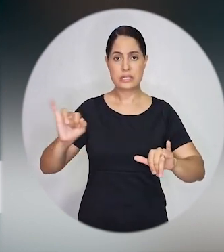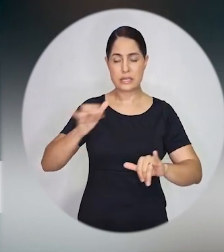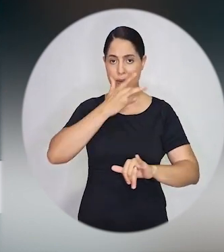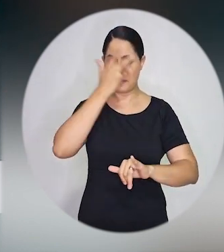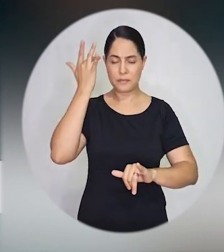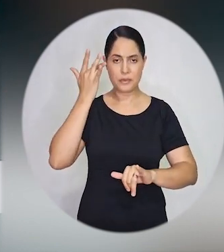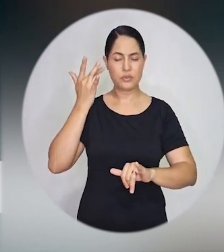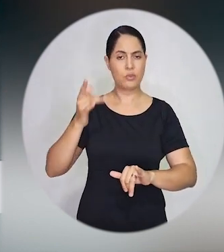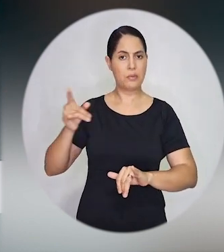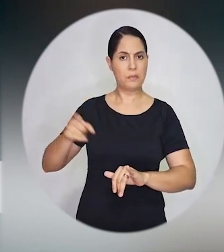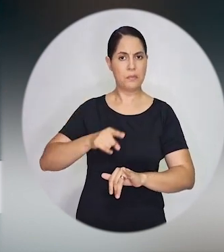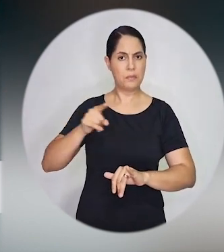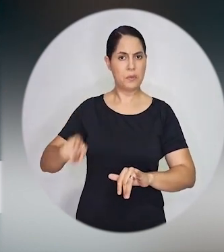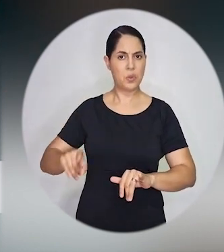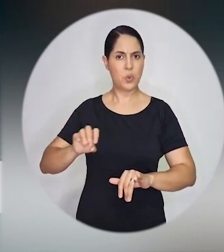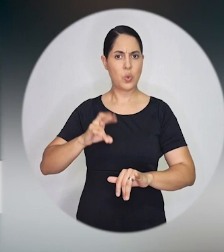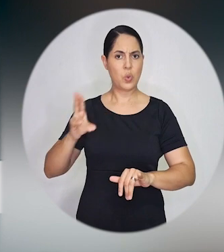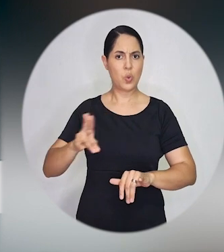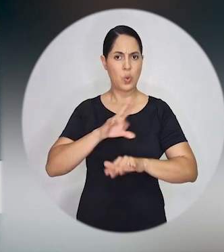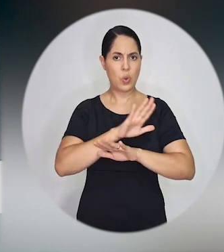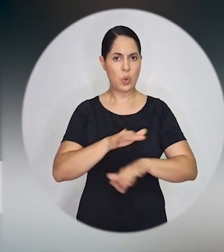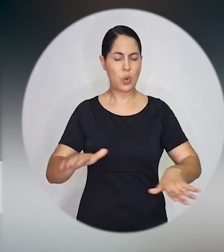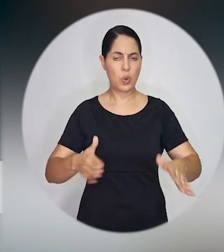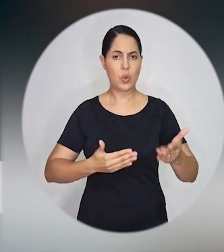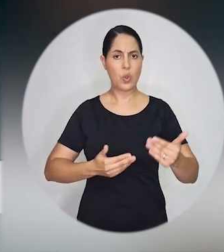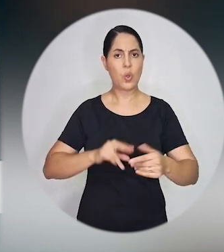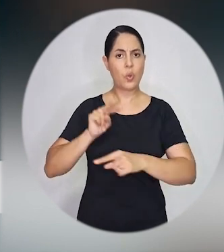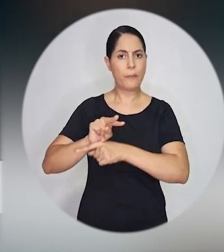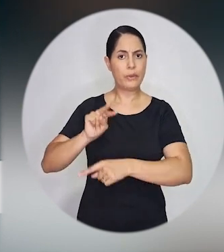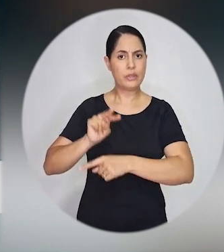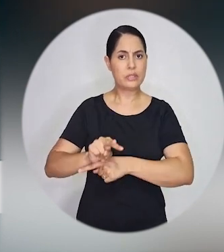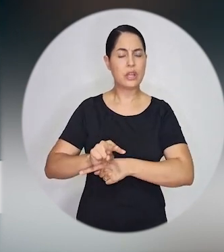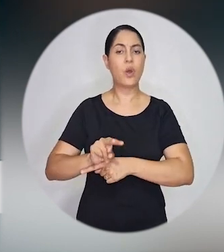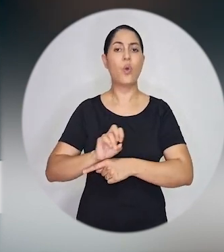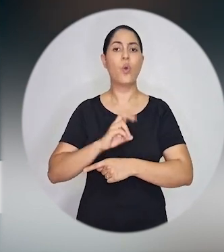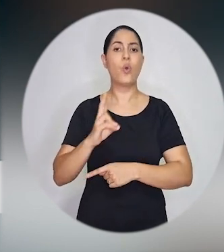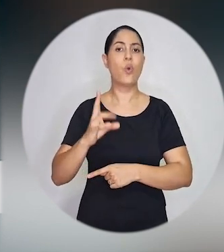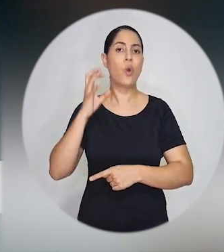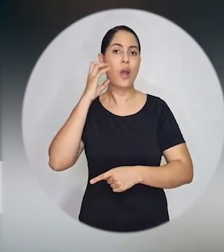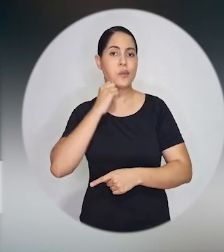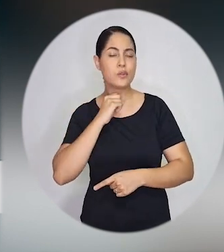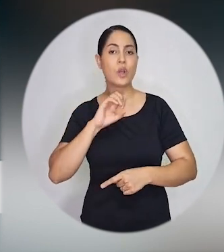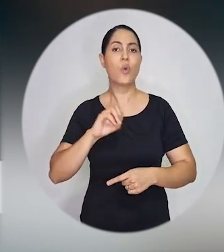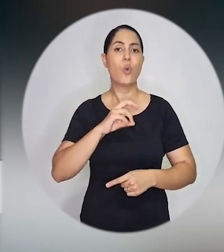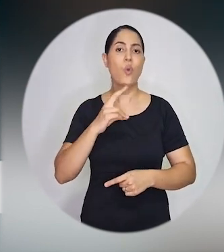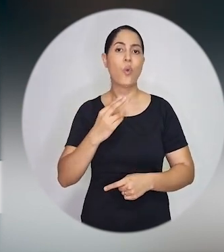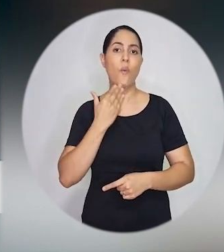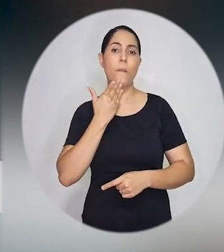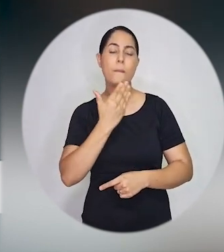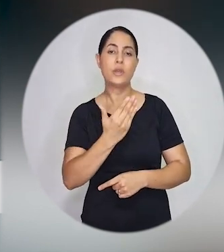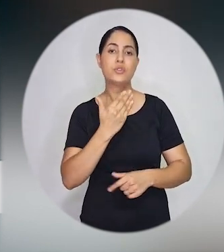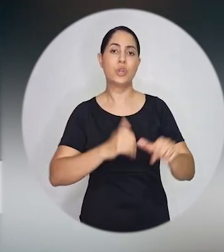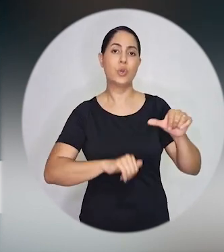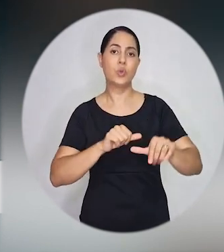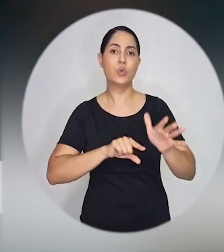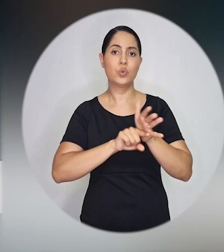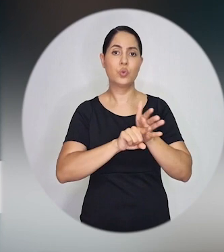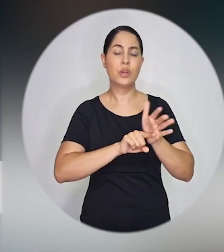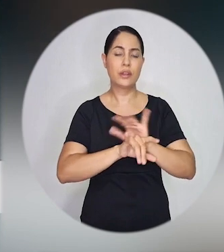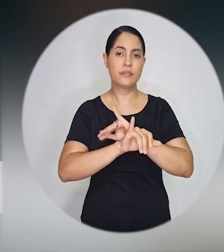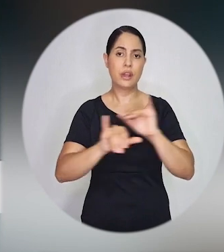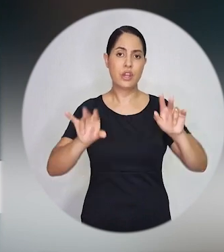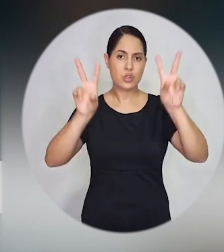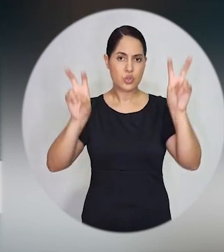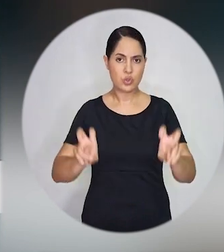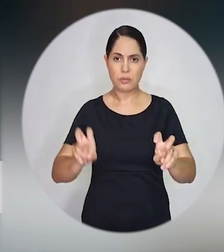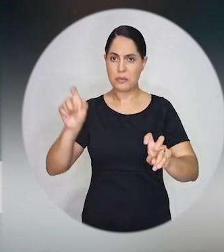de pretendentes e nos de adoção de crianças e adolescentes, guarda e tutela, manifestações contrárias aos pedidos pelo fundamento